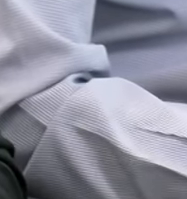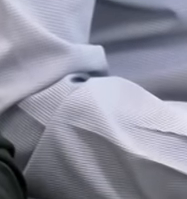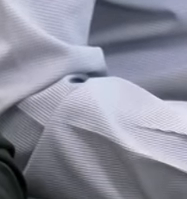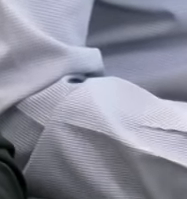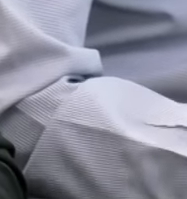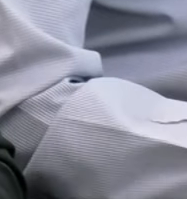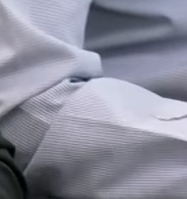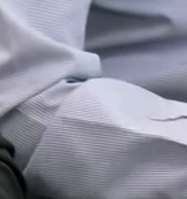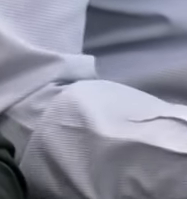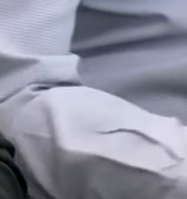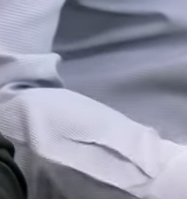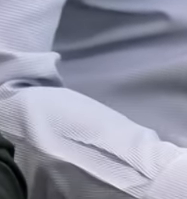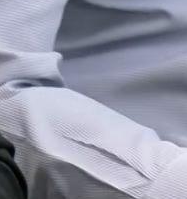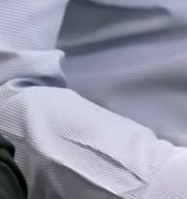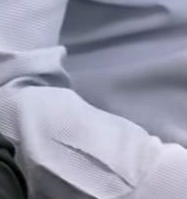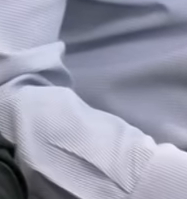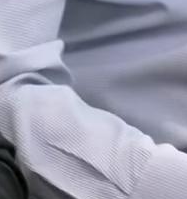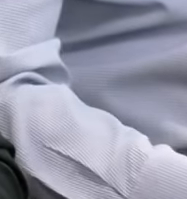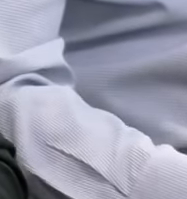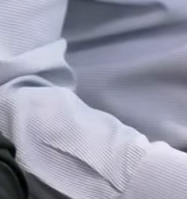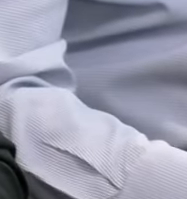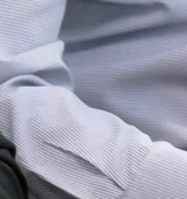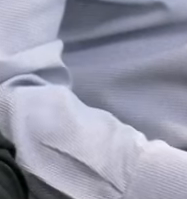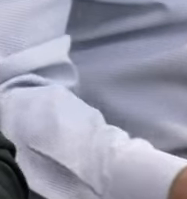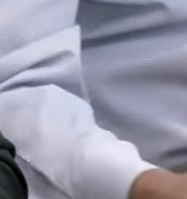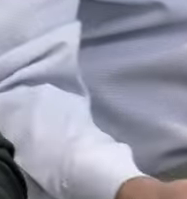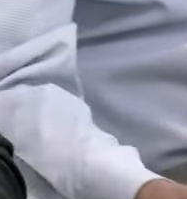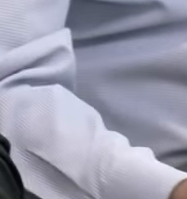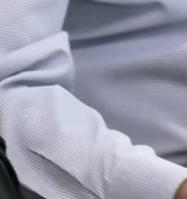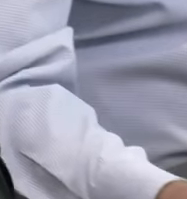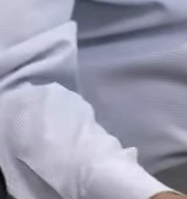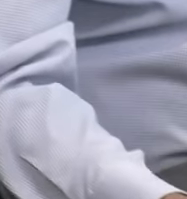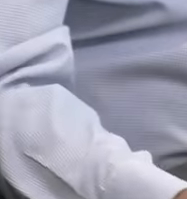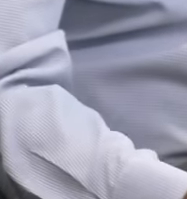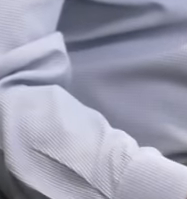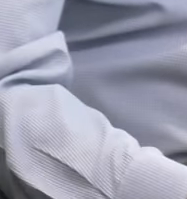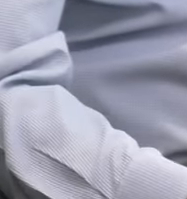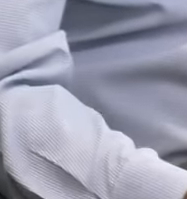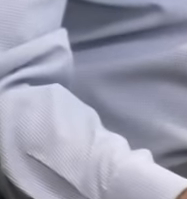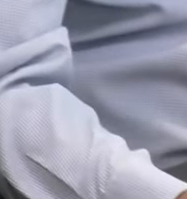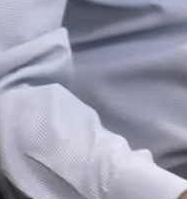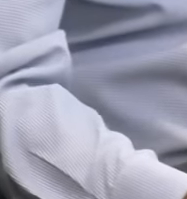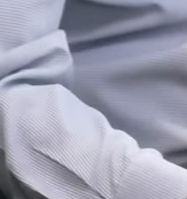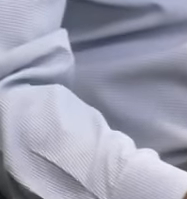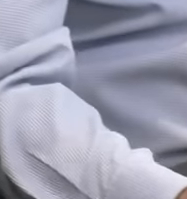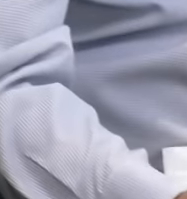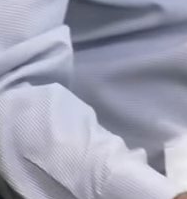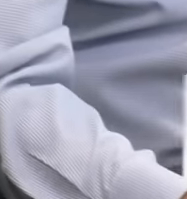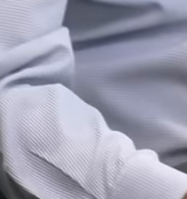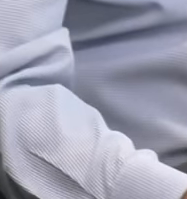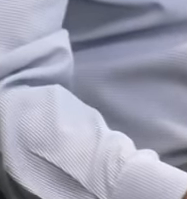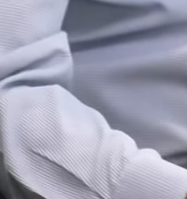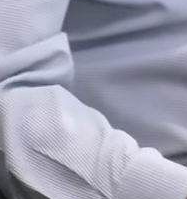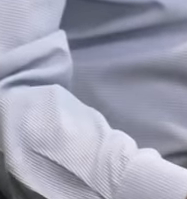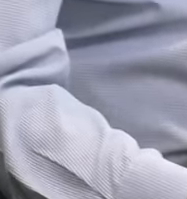verão, alinhado com o Centro de Gerenciamento de Riscos em Energia Elétrica, que foi instituído pela Cenemar,